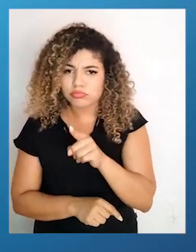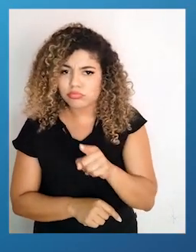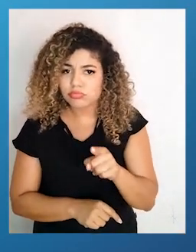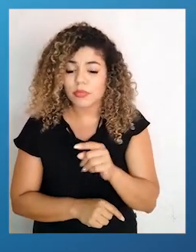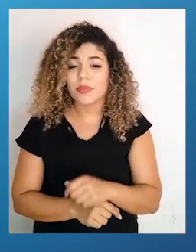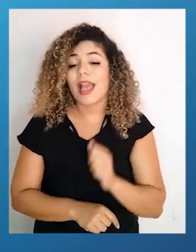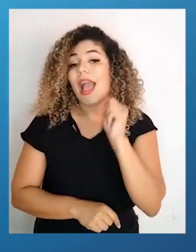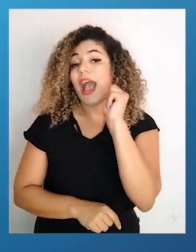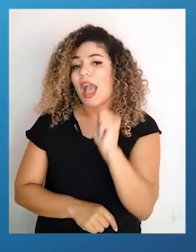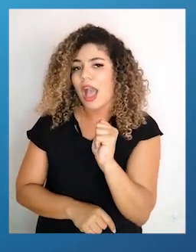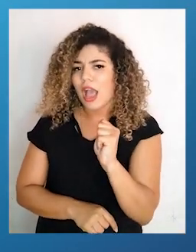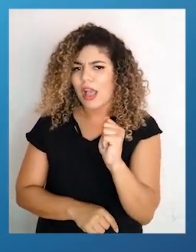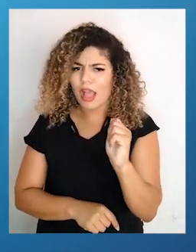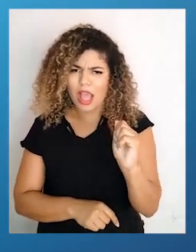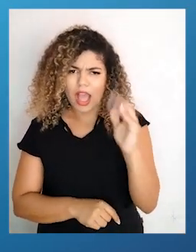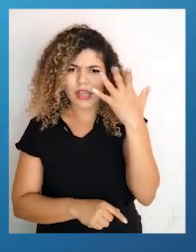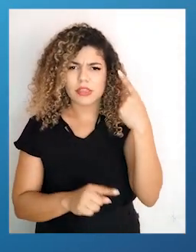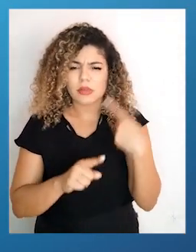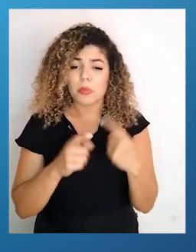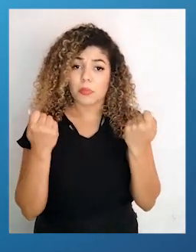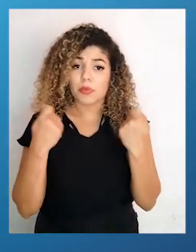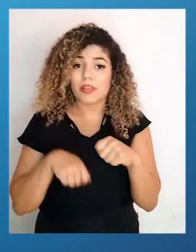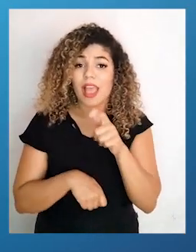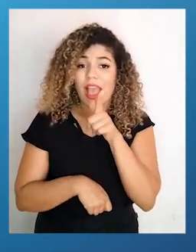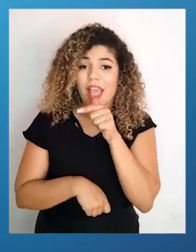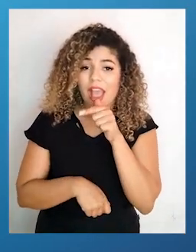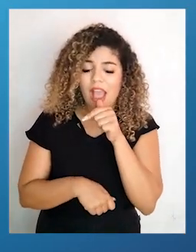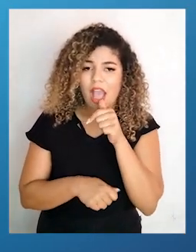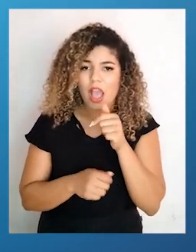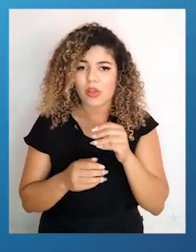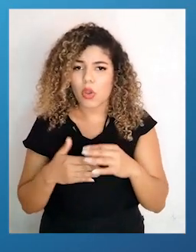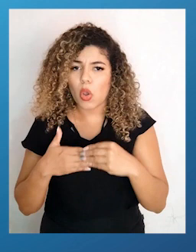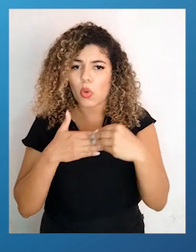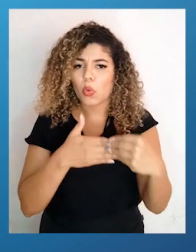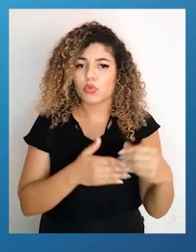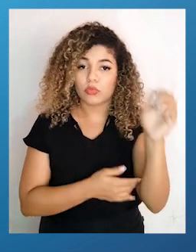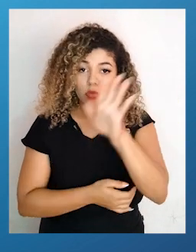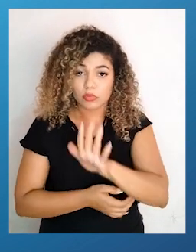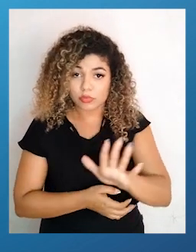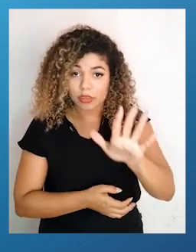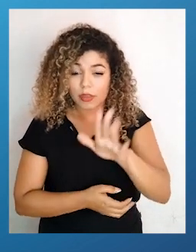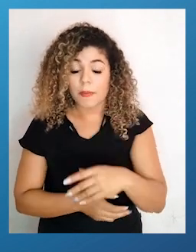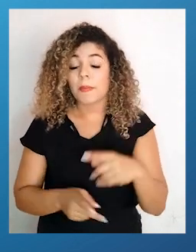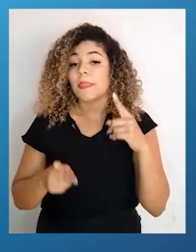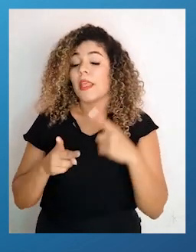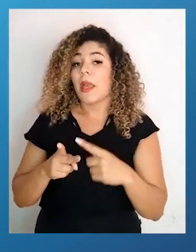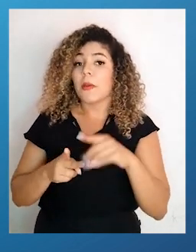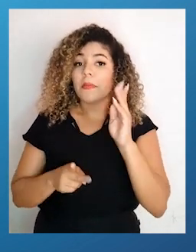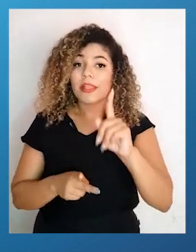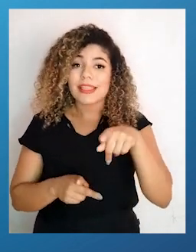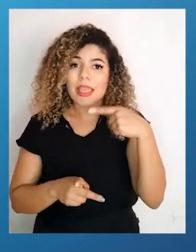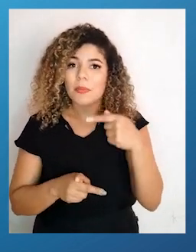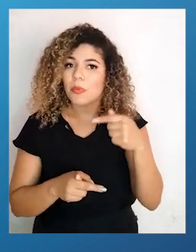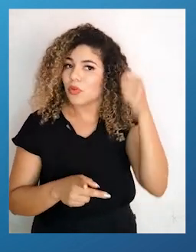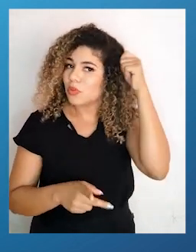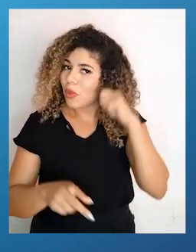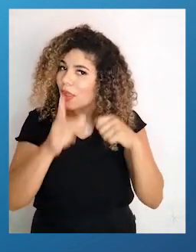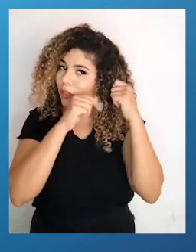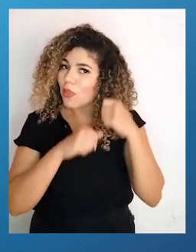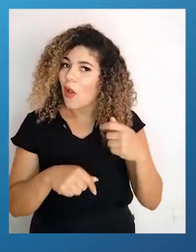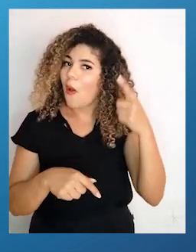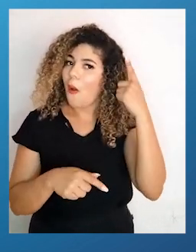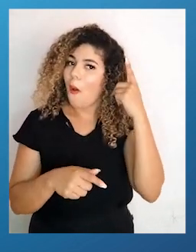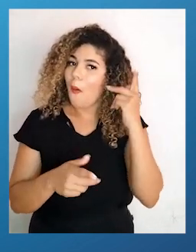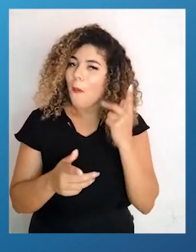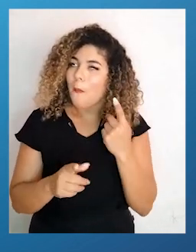A. O fenômeno é possível porque a água é um condutor universal? Letra B. Após o atrito, o pente adquire a mesma carga